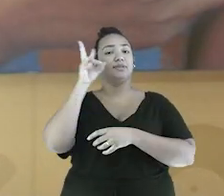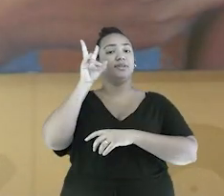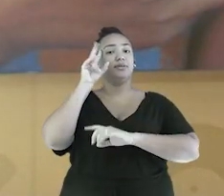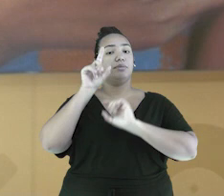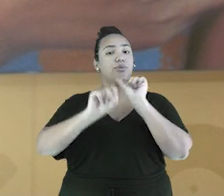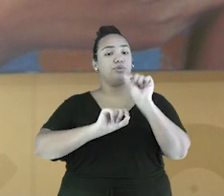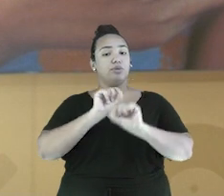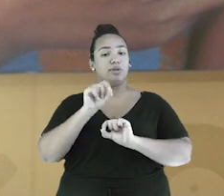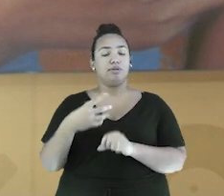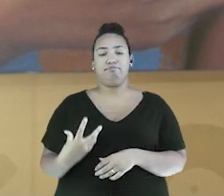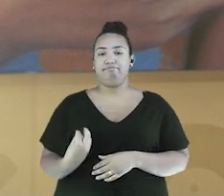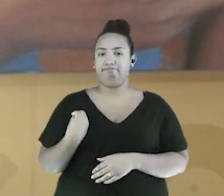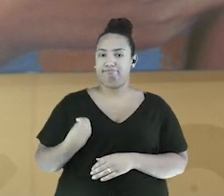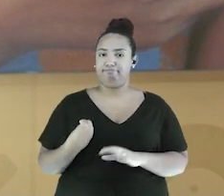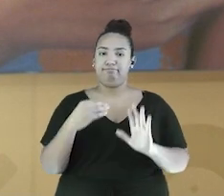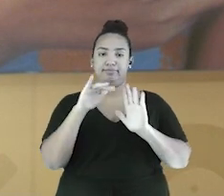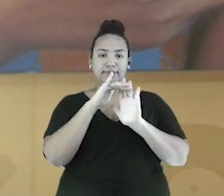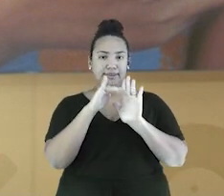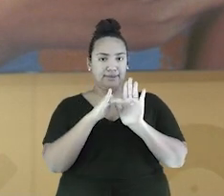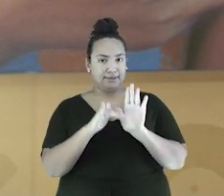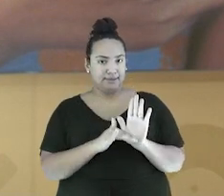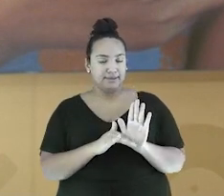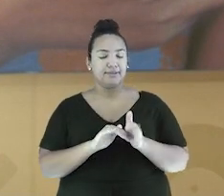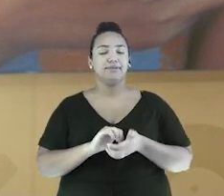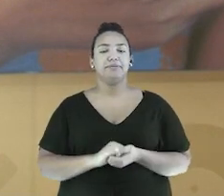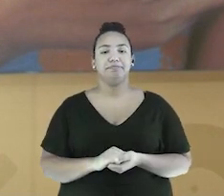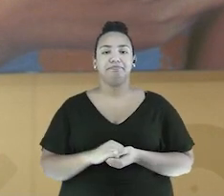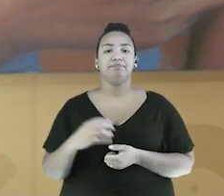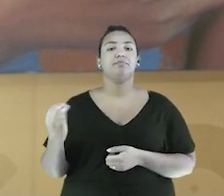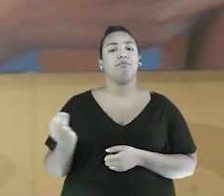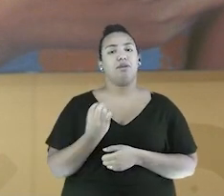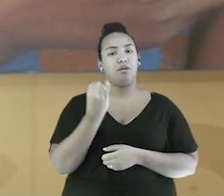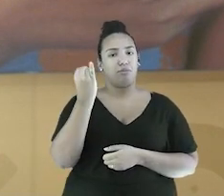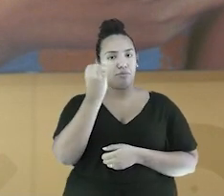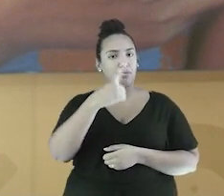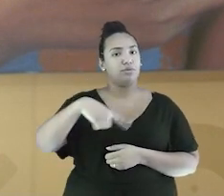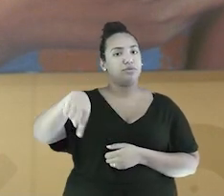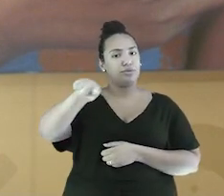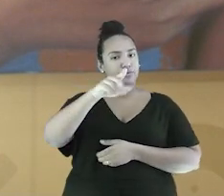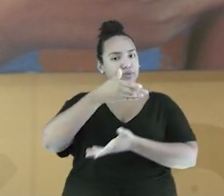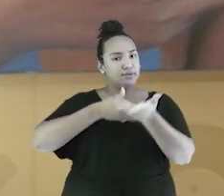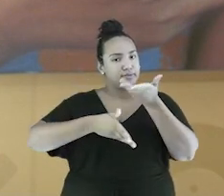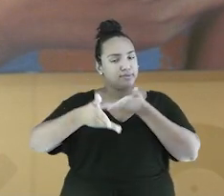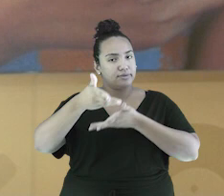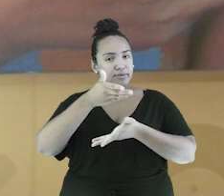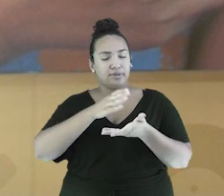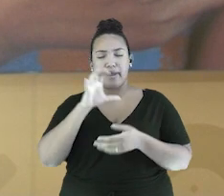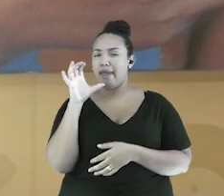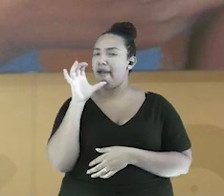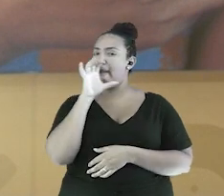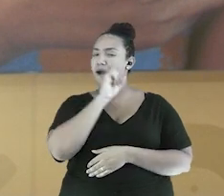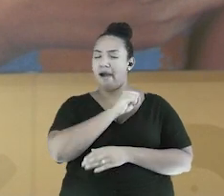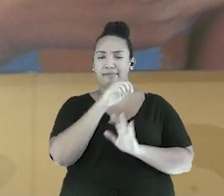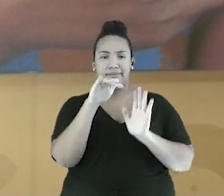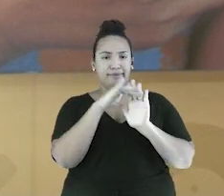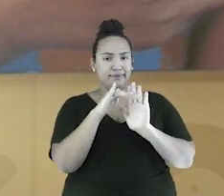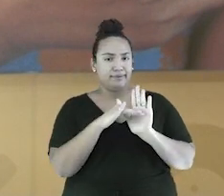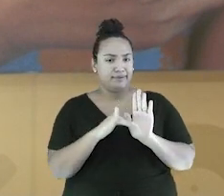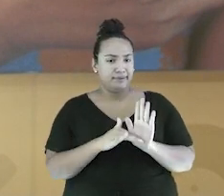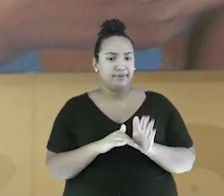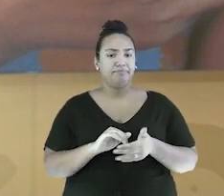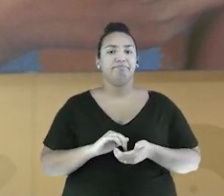uma vez sobre a nossa lista de presença. É muito importante para a gente e só gasta 2 minutinhos para